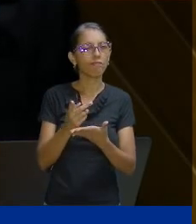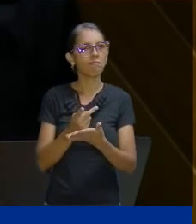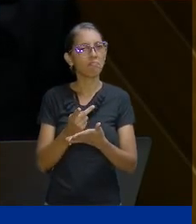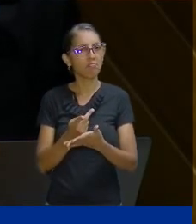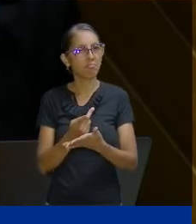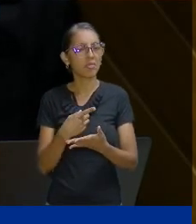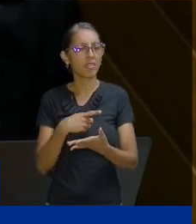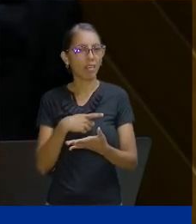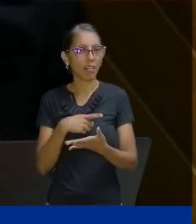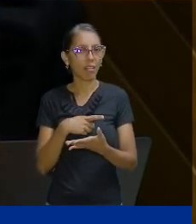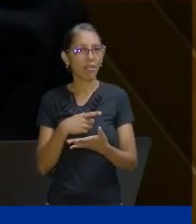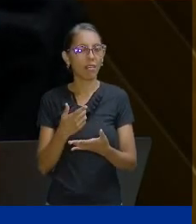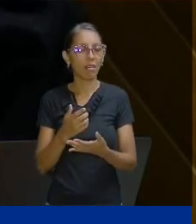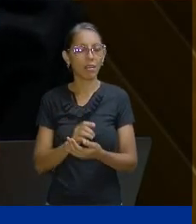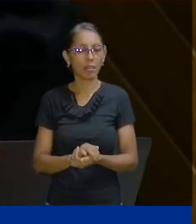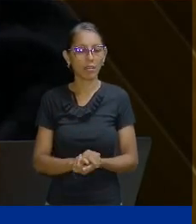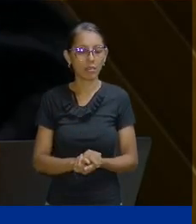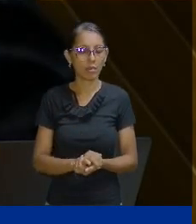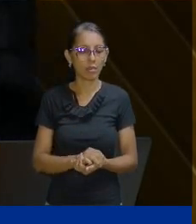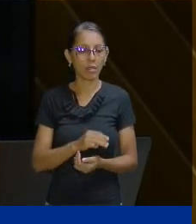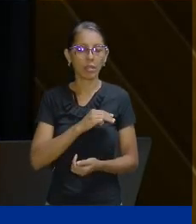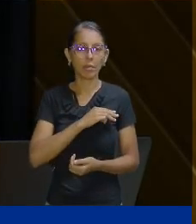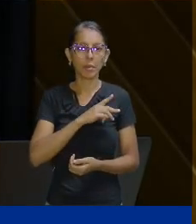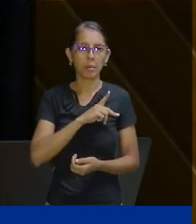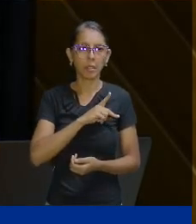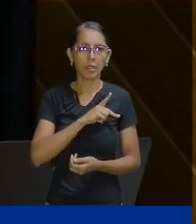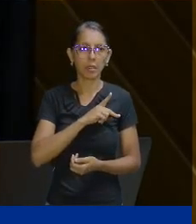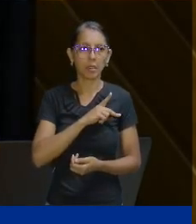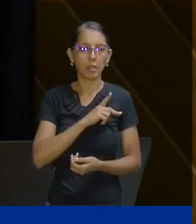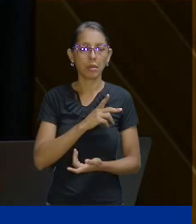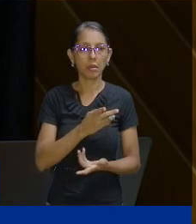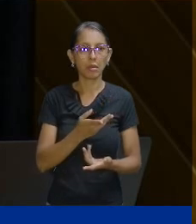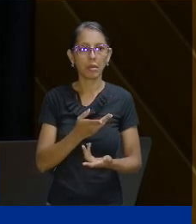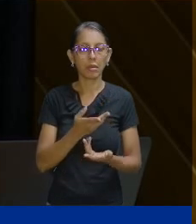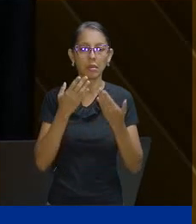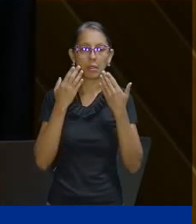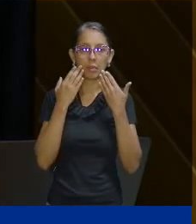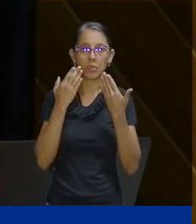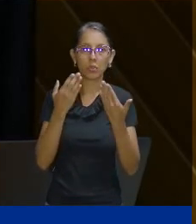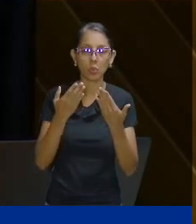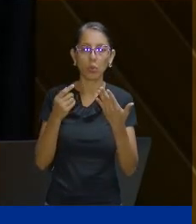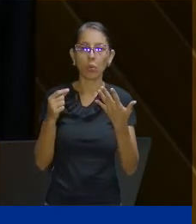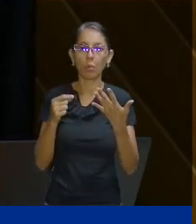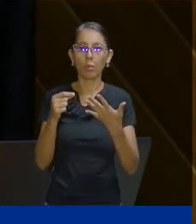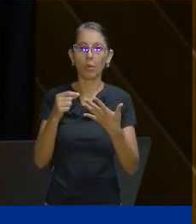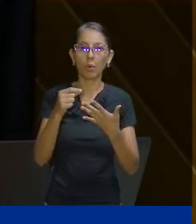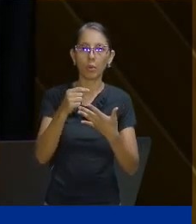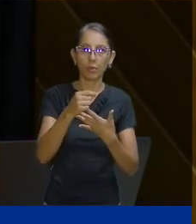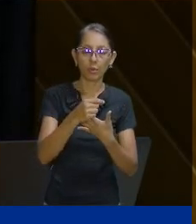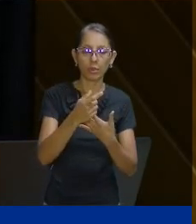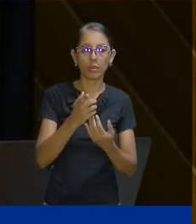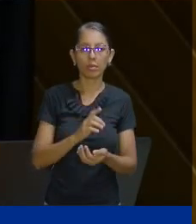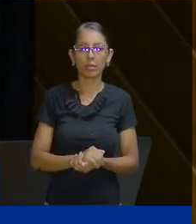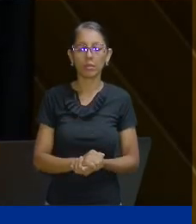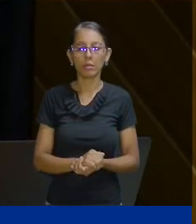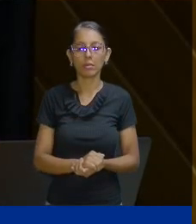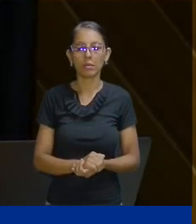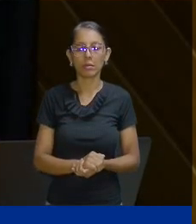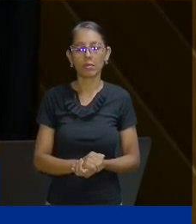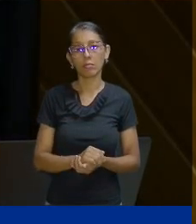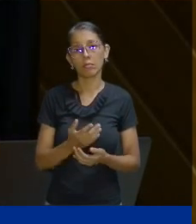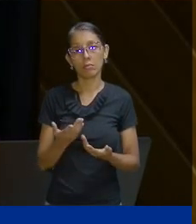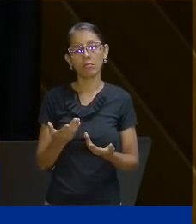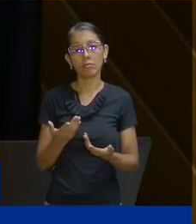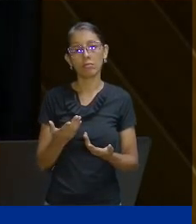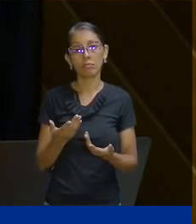o fundamento teria sido: o MP mostrou pontos, não está ali tudo o que foi dito. Eu